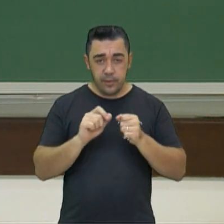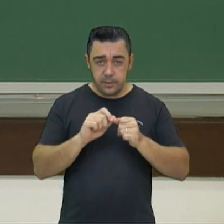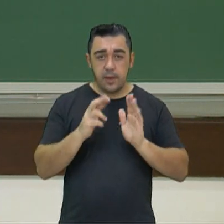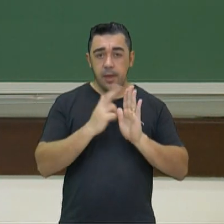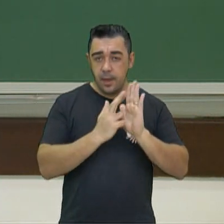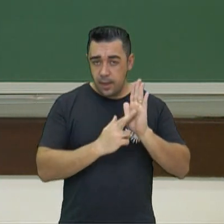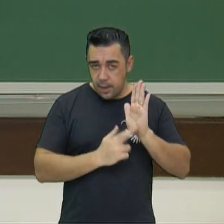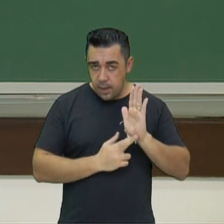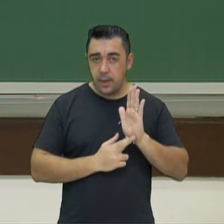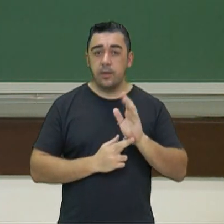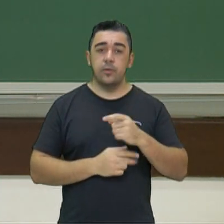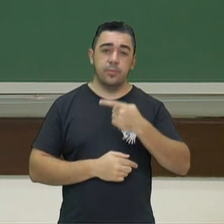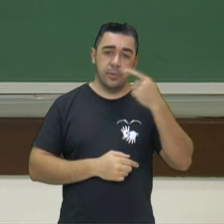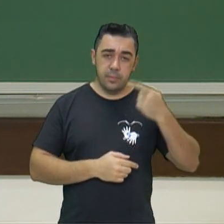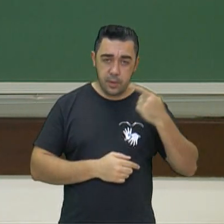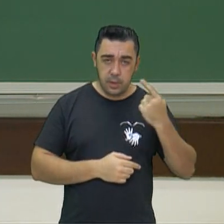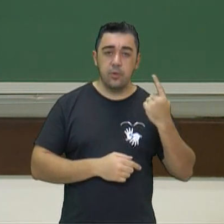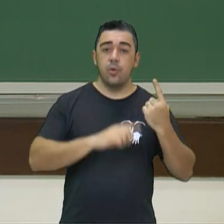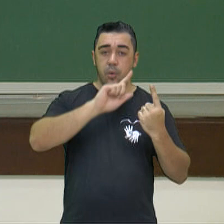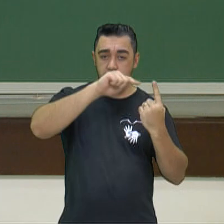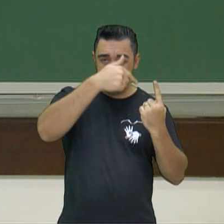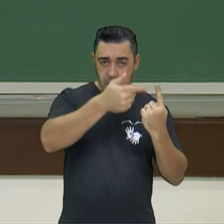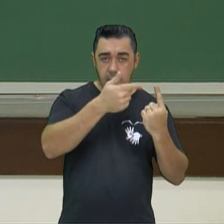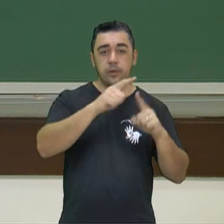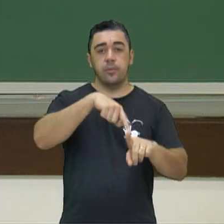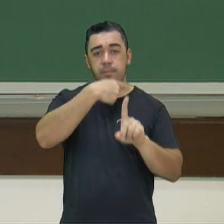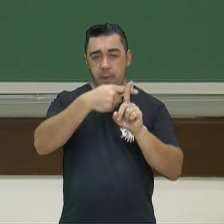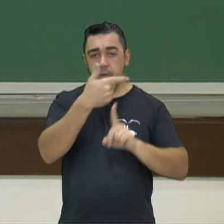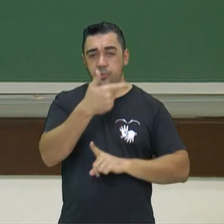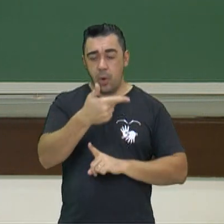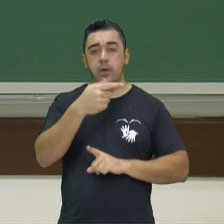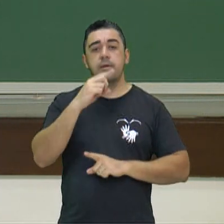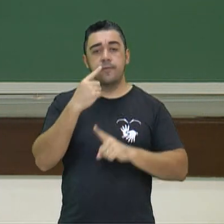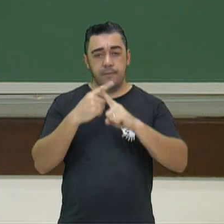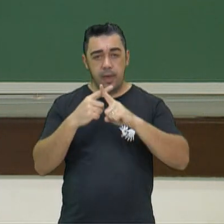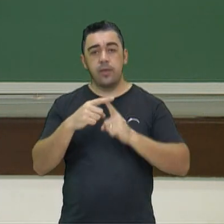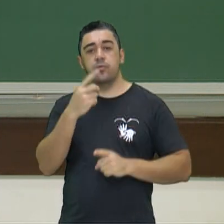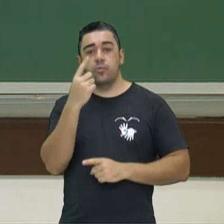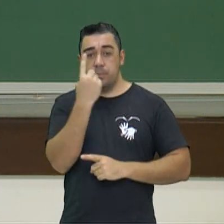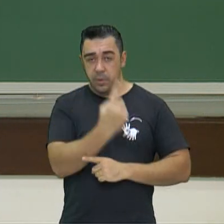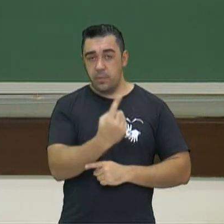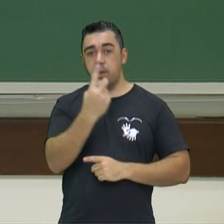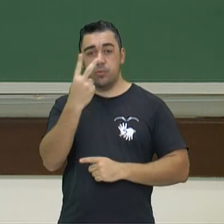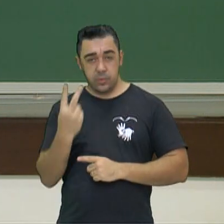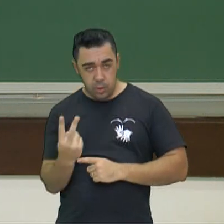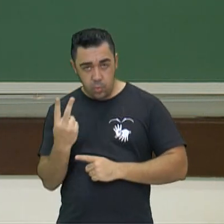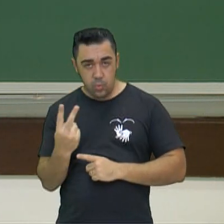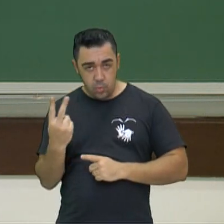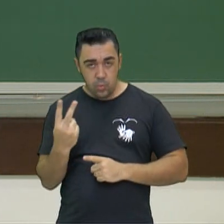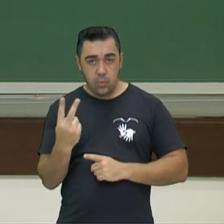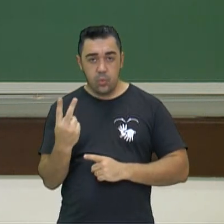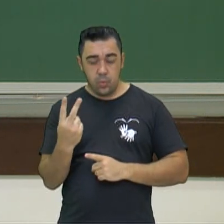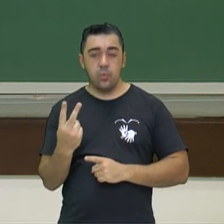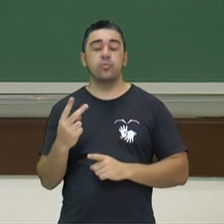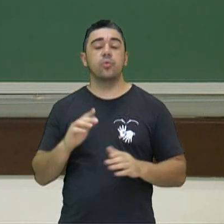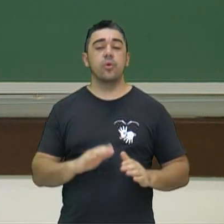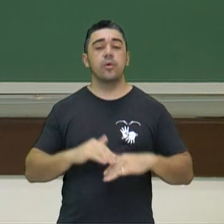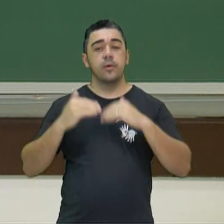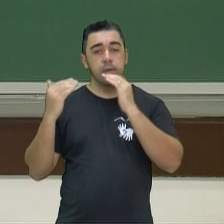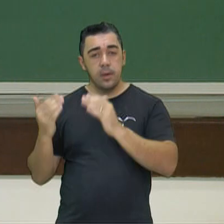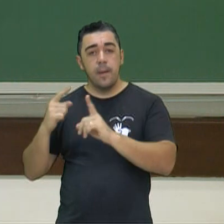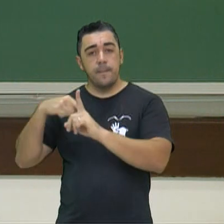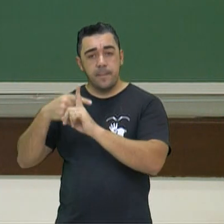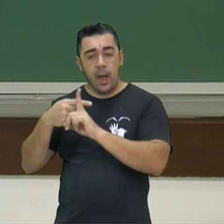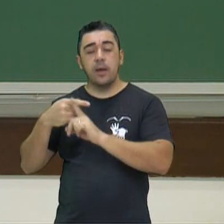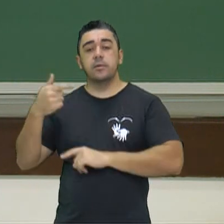nós utilizamos, quadrado do primeiro termo, mais porque eu estou somando o primeiro pelo segundo termo e